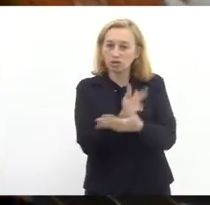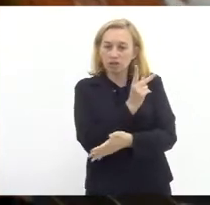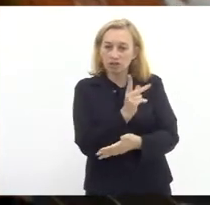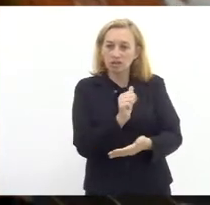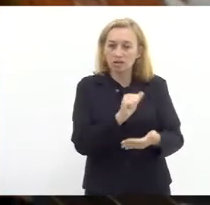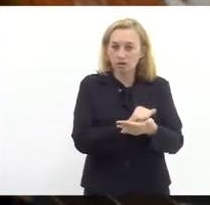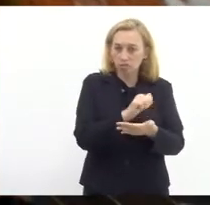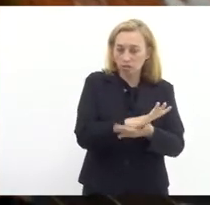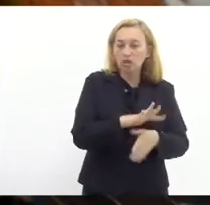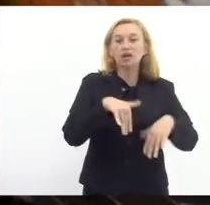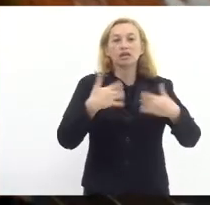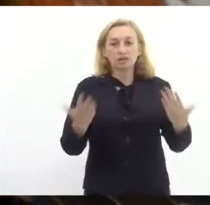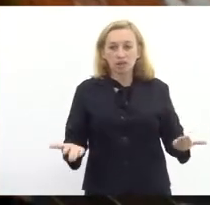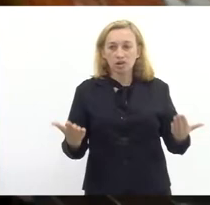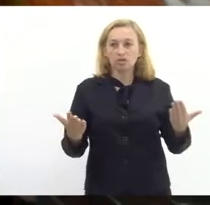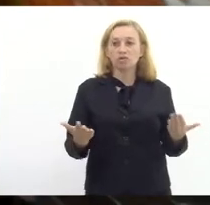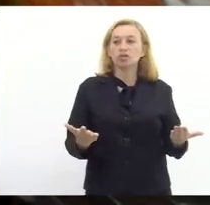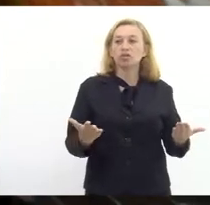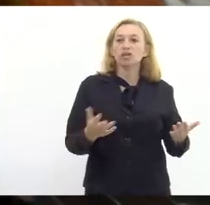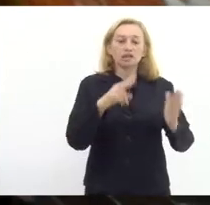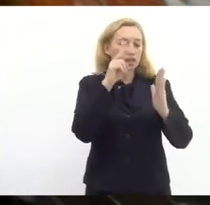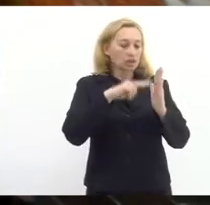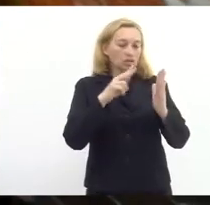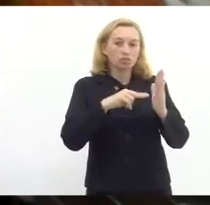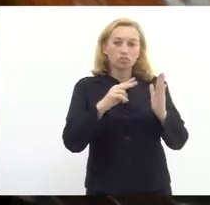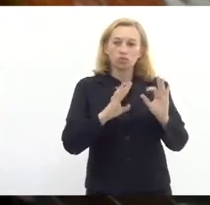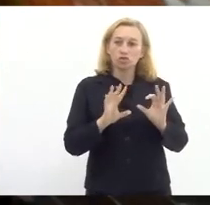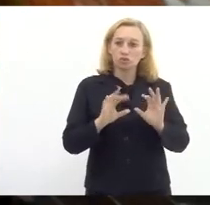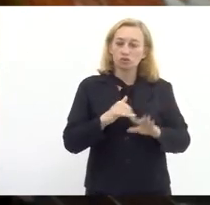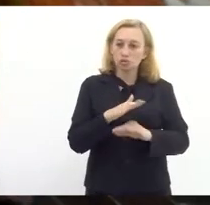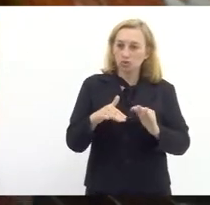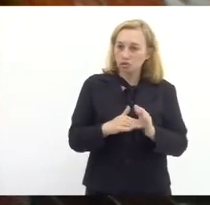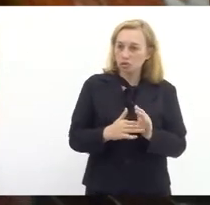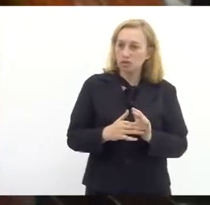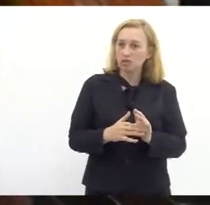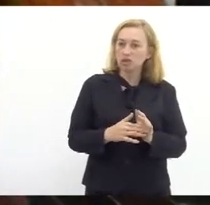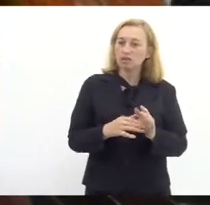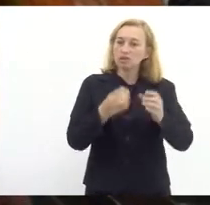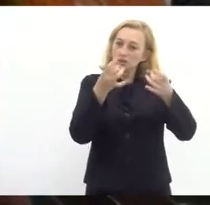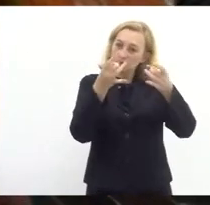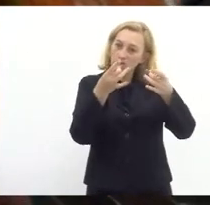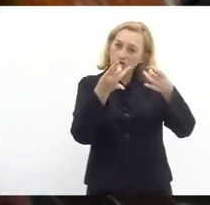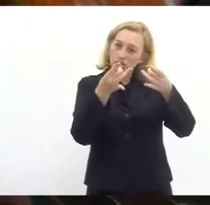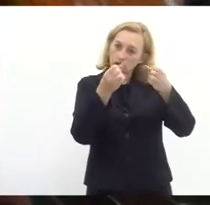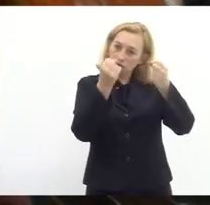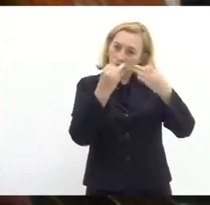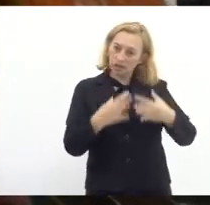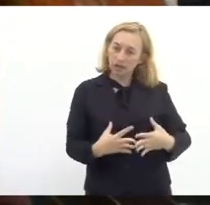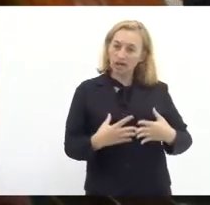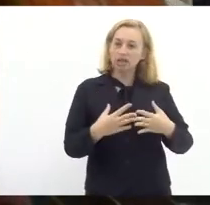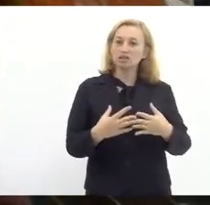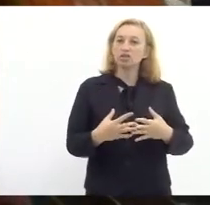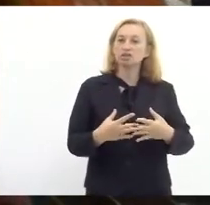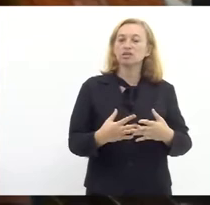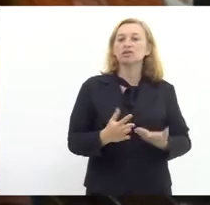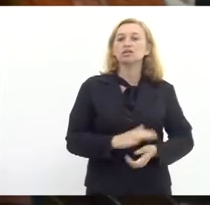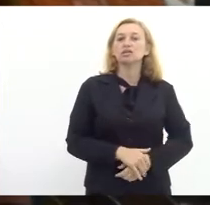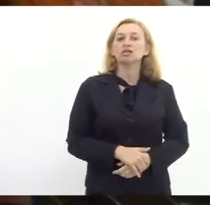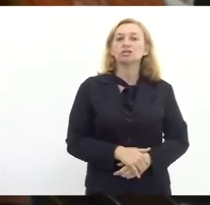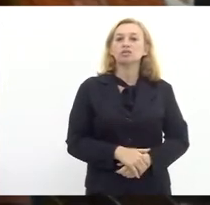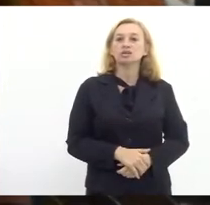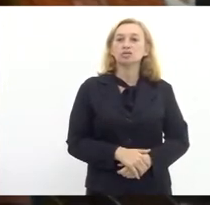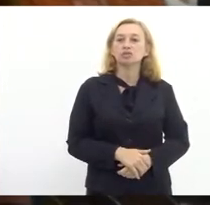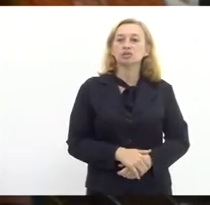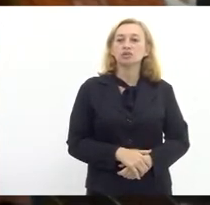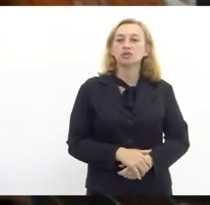fato. Então, na leitura da deliberação, tá bem explicitado lá que determinados, a gente foram